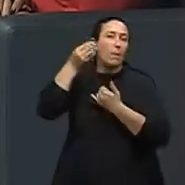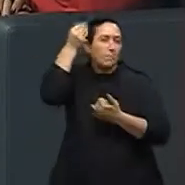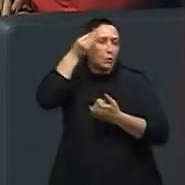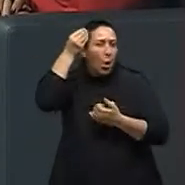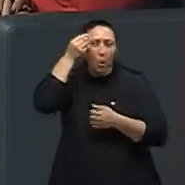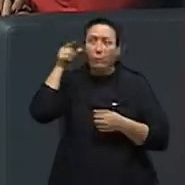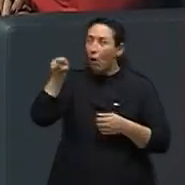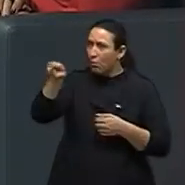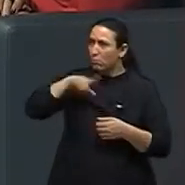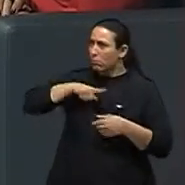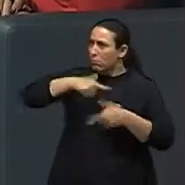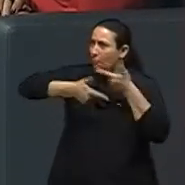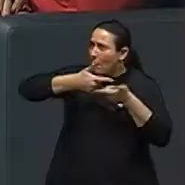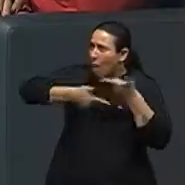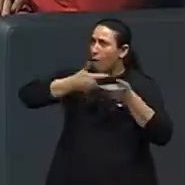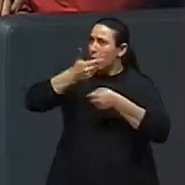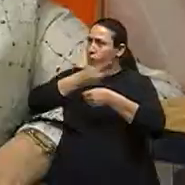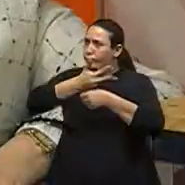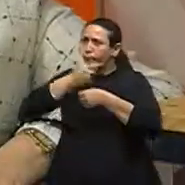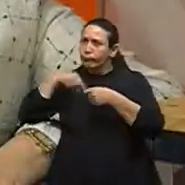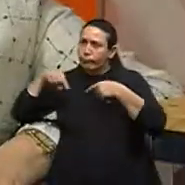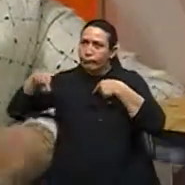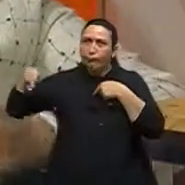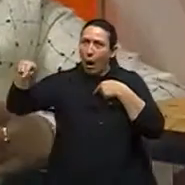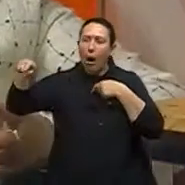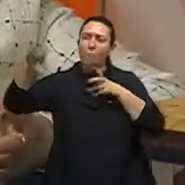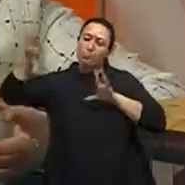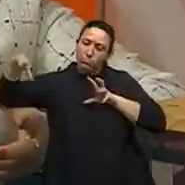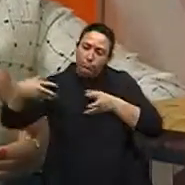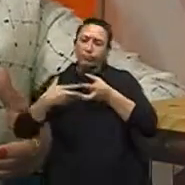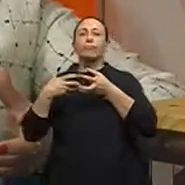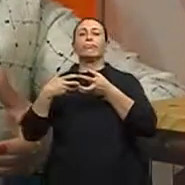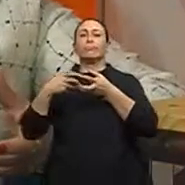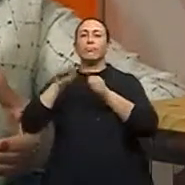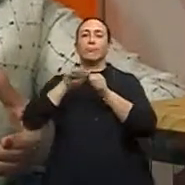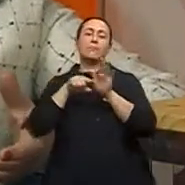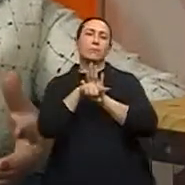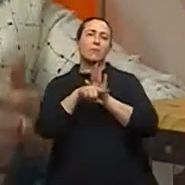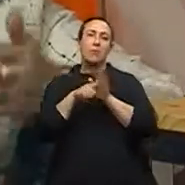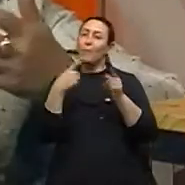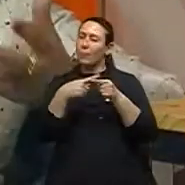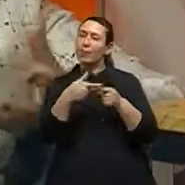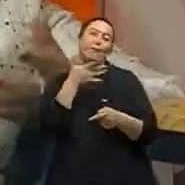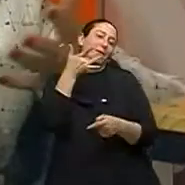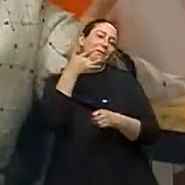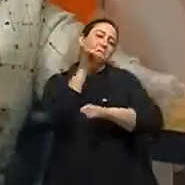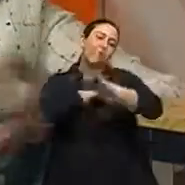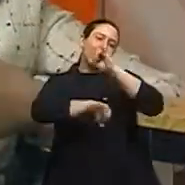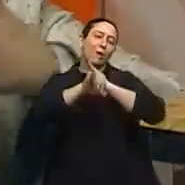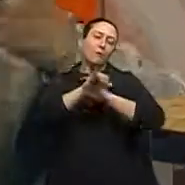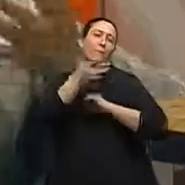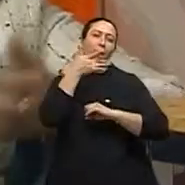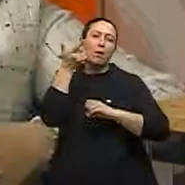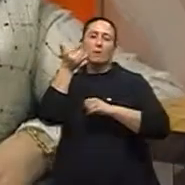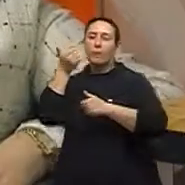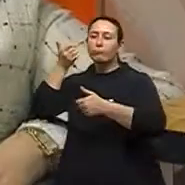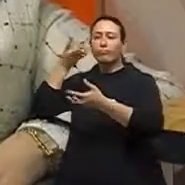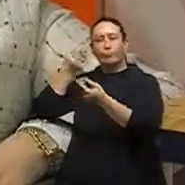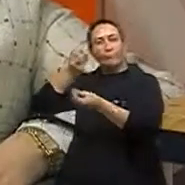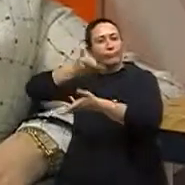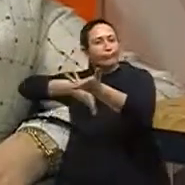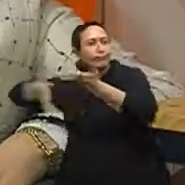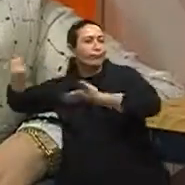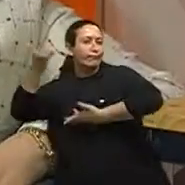que fizeram essa parceria conosco né E hoje graças à à facilidade da internet a gente pode transitar muito